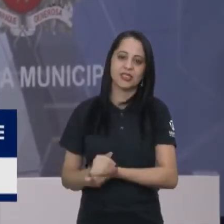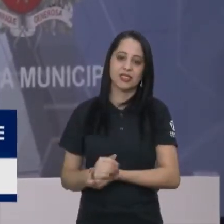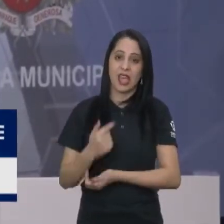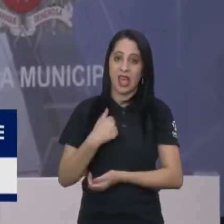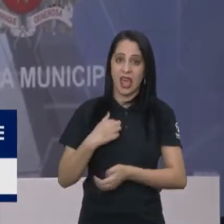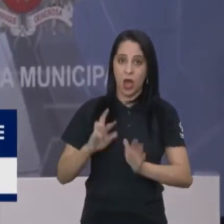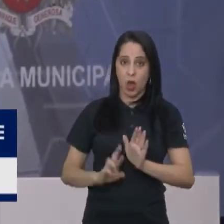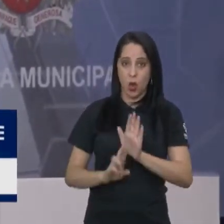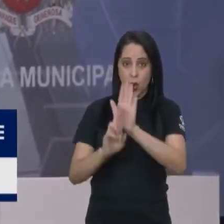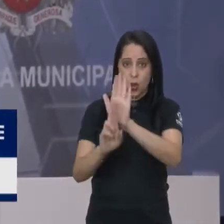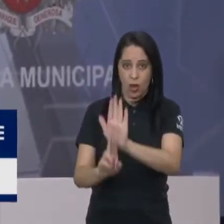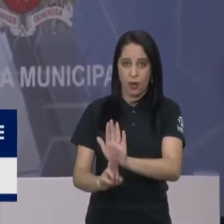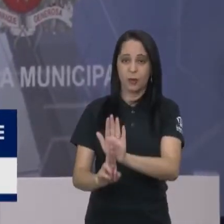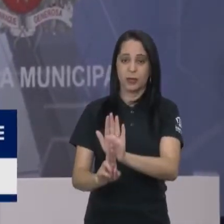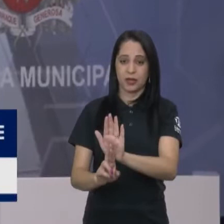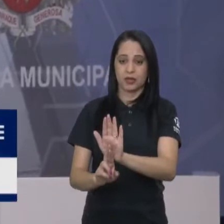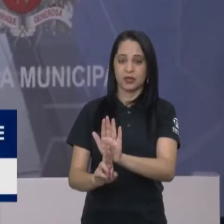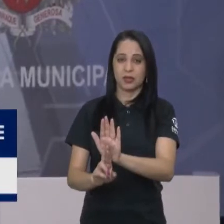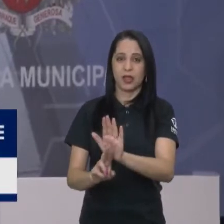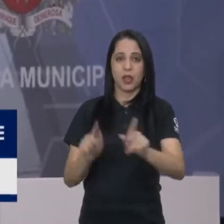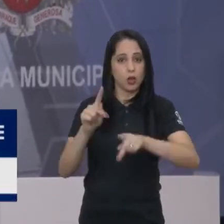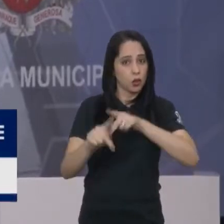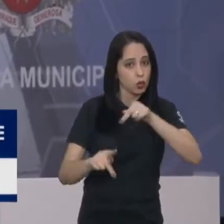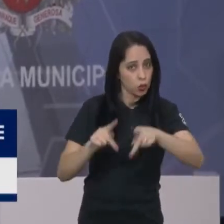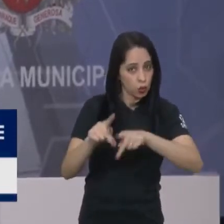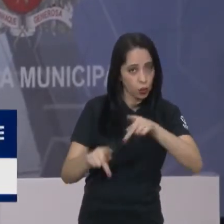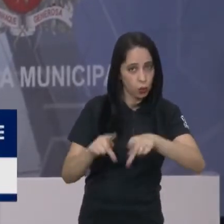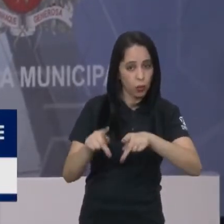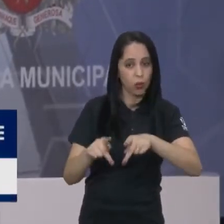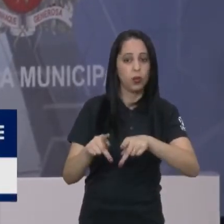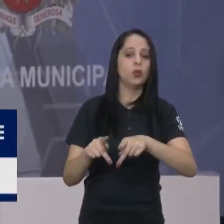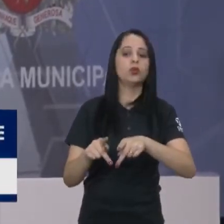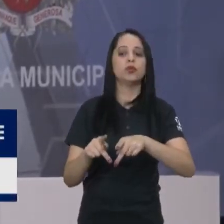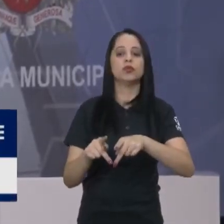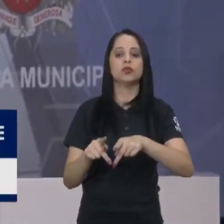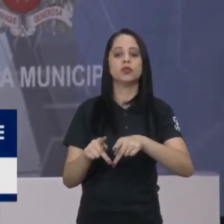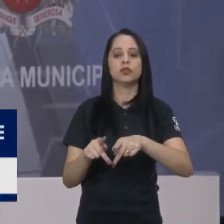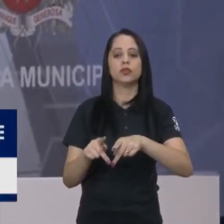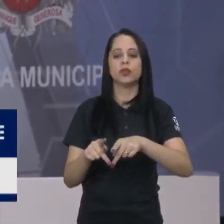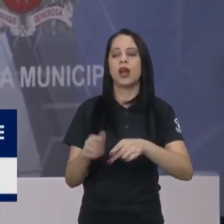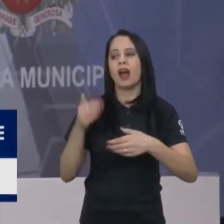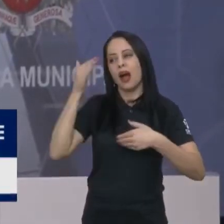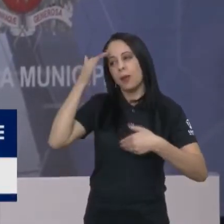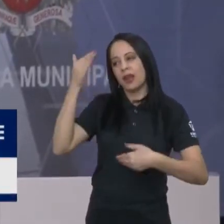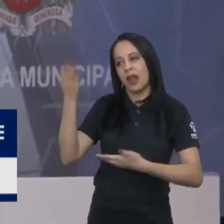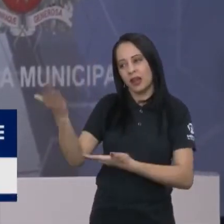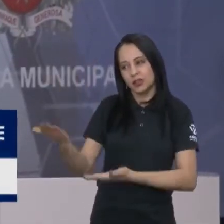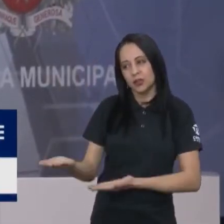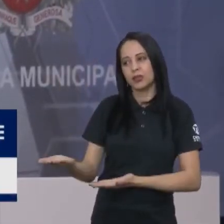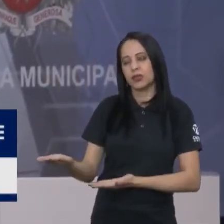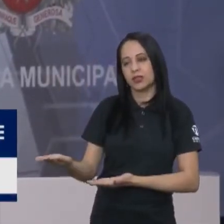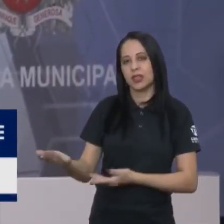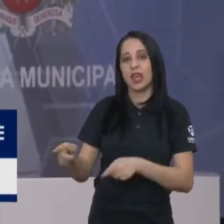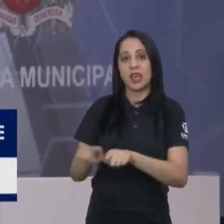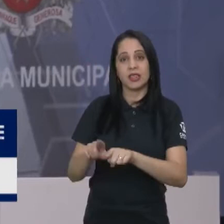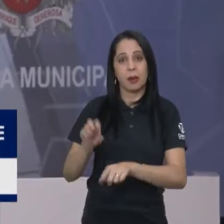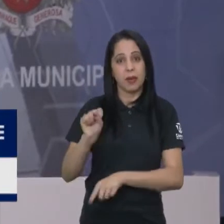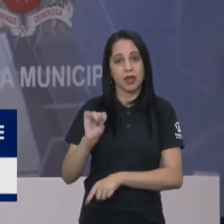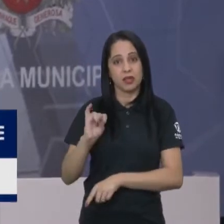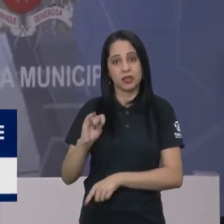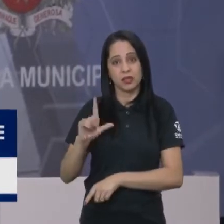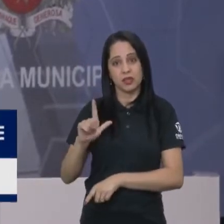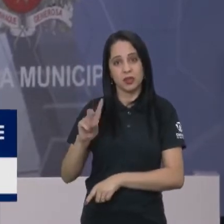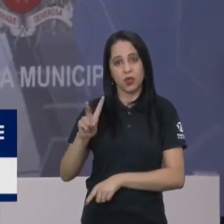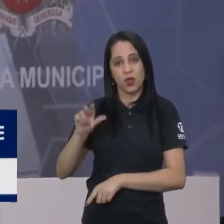eu vou fazer o meu agradecimento, como representante do povo hoje, do jeito formal, meu agradecimento pelo que você fez à nossa cidade, a você, Silvana. Como